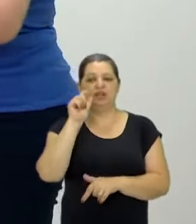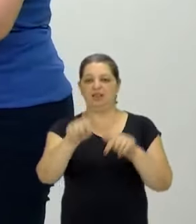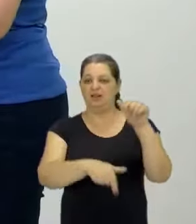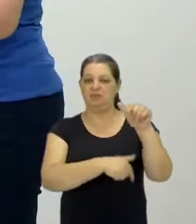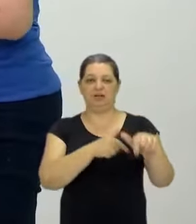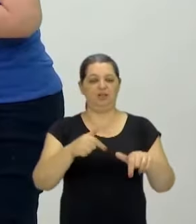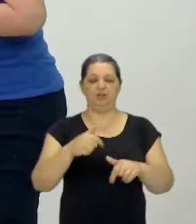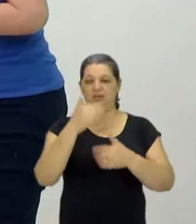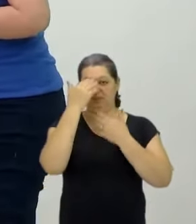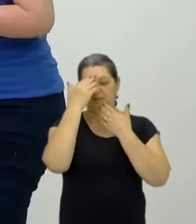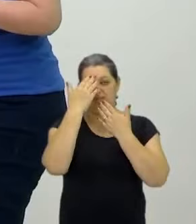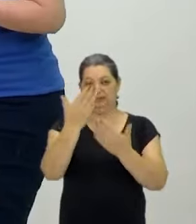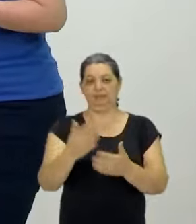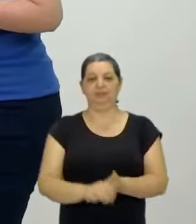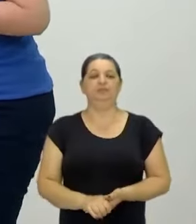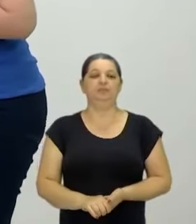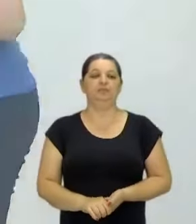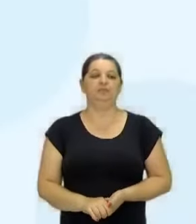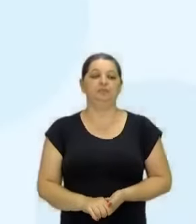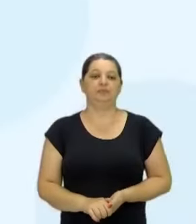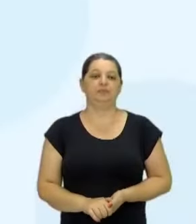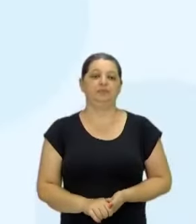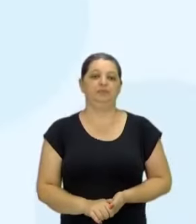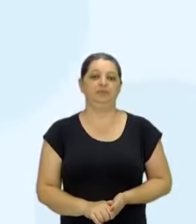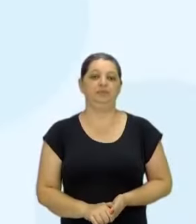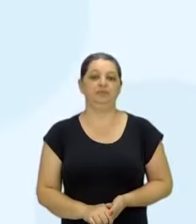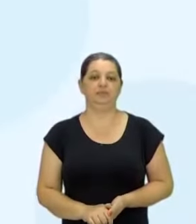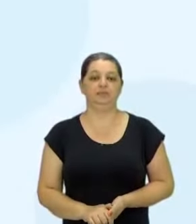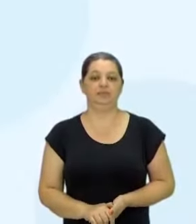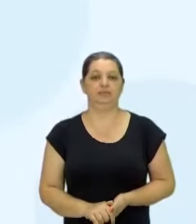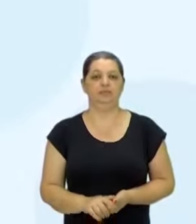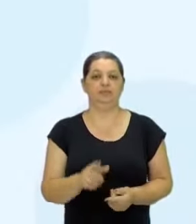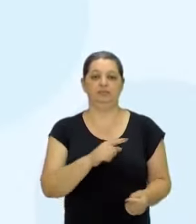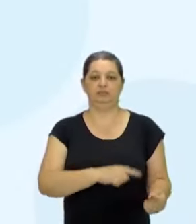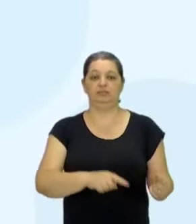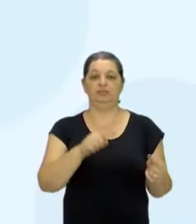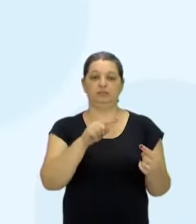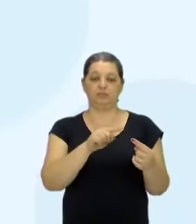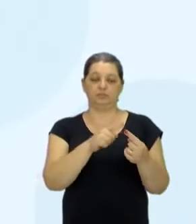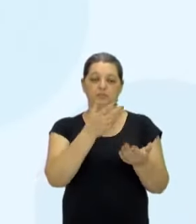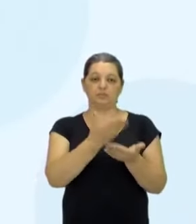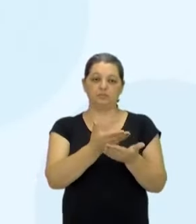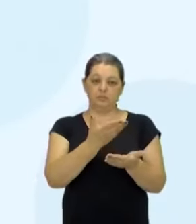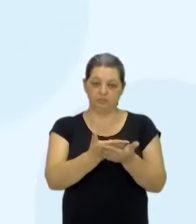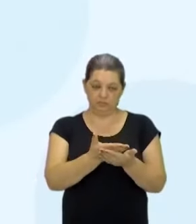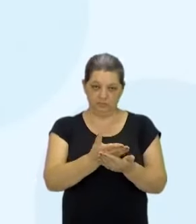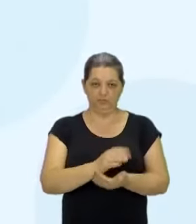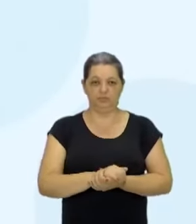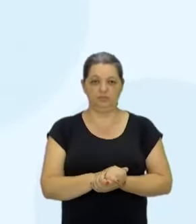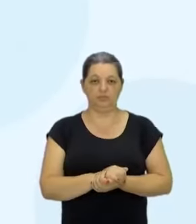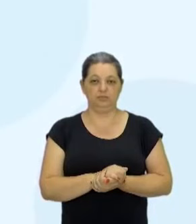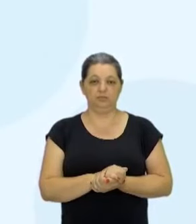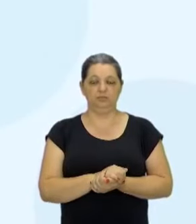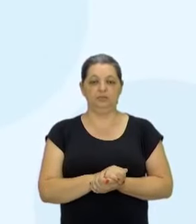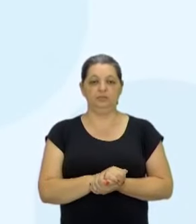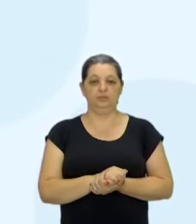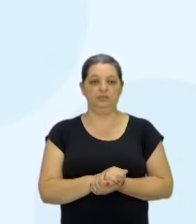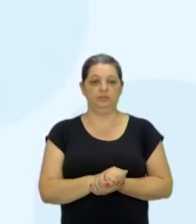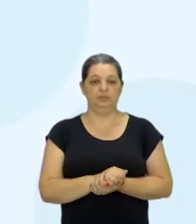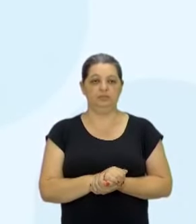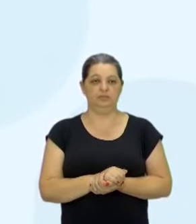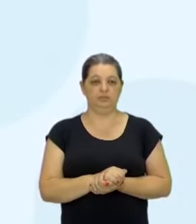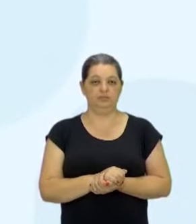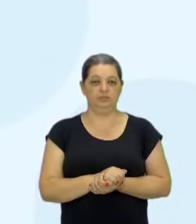obrigada. A revisão da nossa aula, Search Information, Producing na Biography, Reading Data, Graphics, Articles